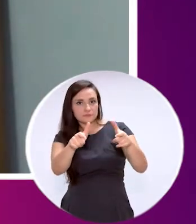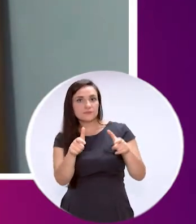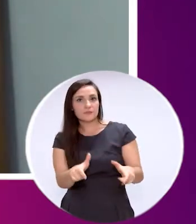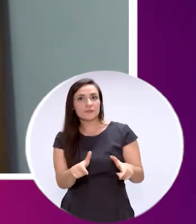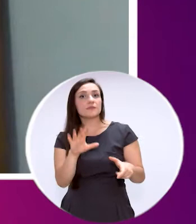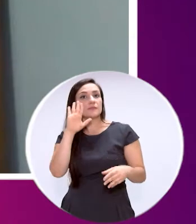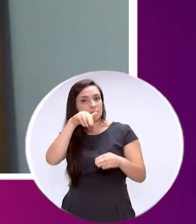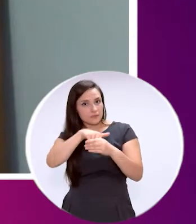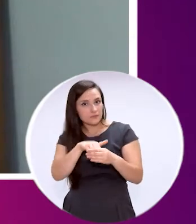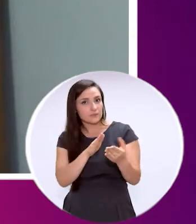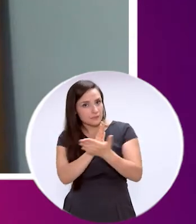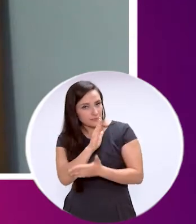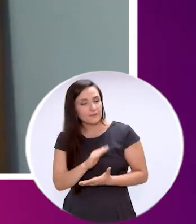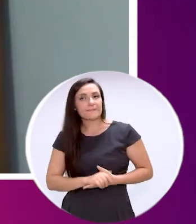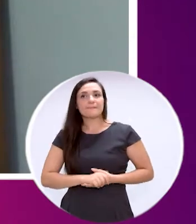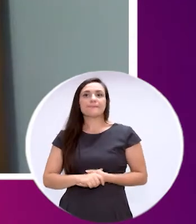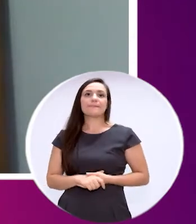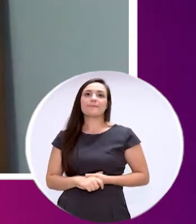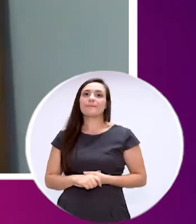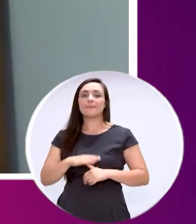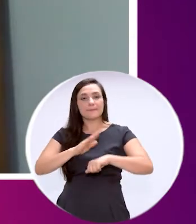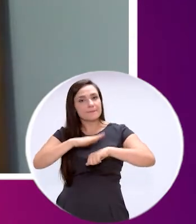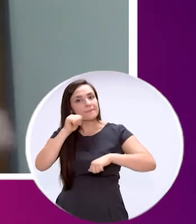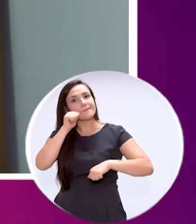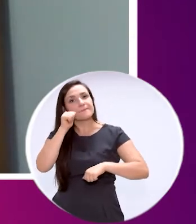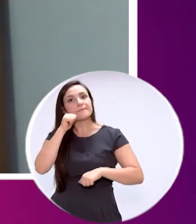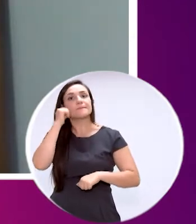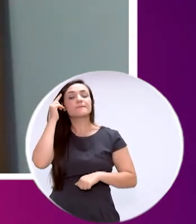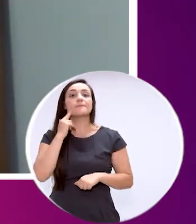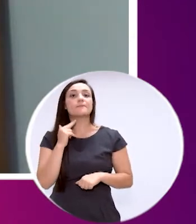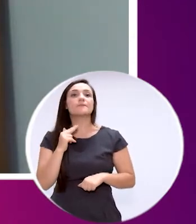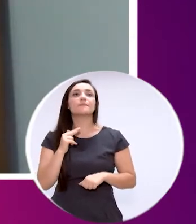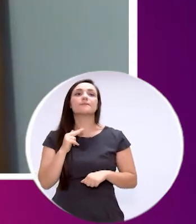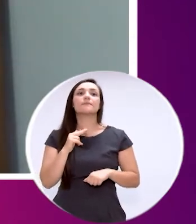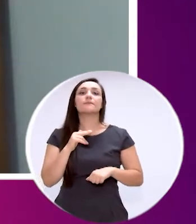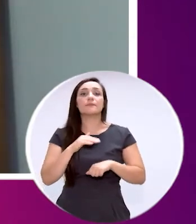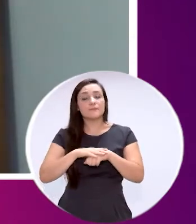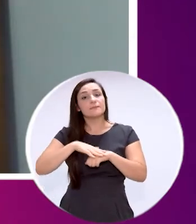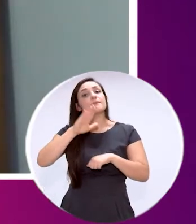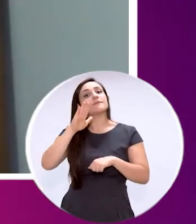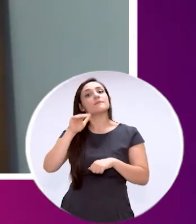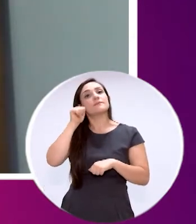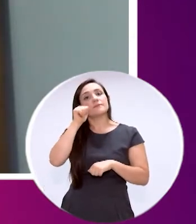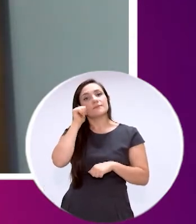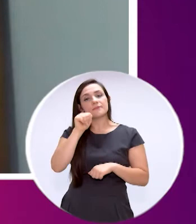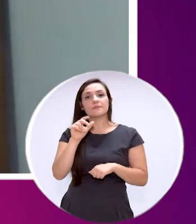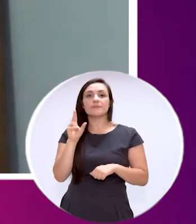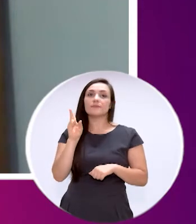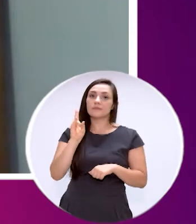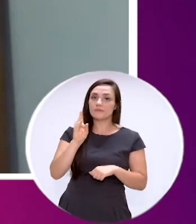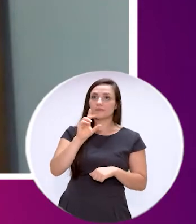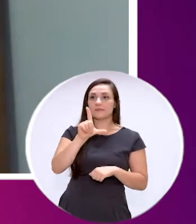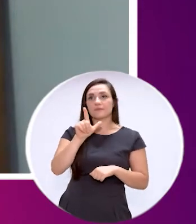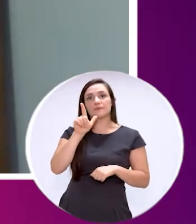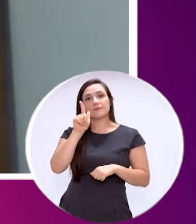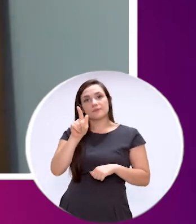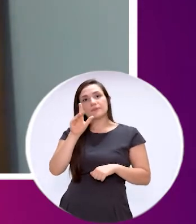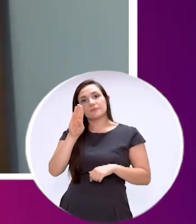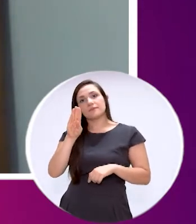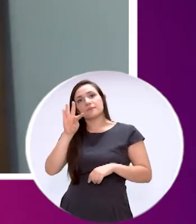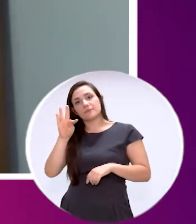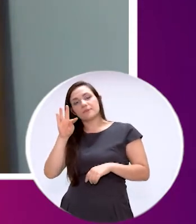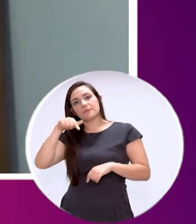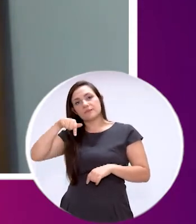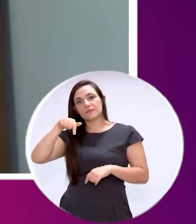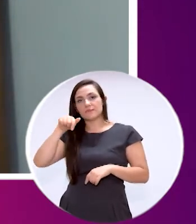poder, esses cargos eletivos, mais mulheres pretas, mais pessoas LGBTQIA+, mais pessoas indígenas, porque só assim a gente